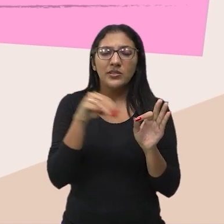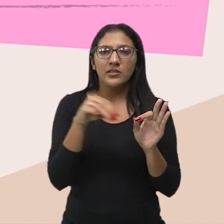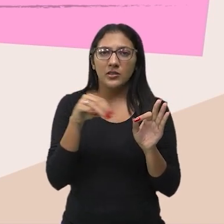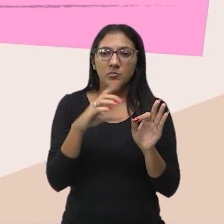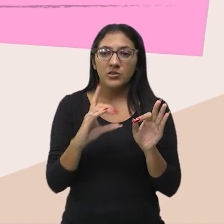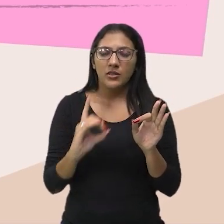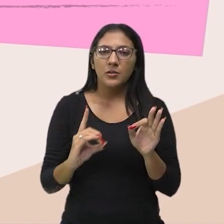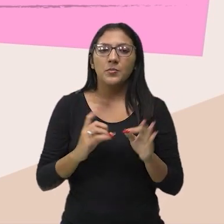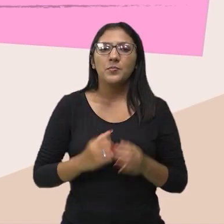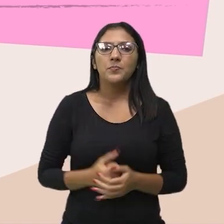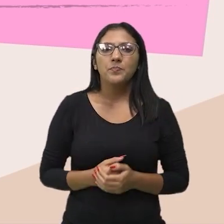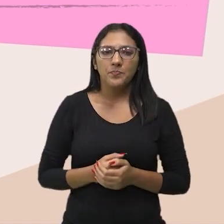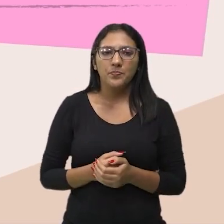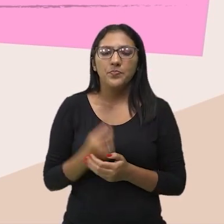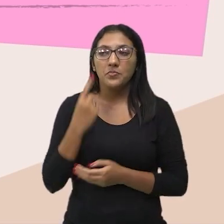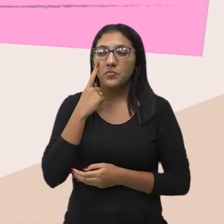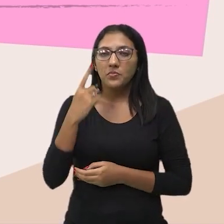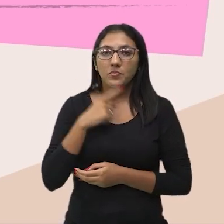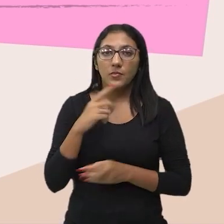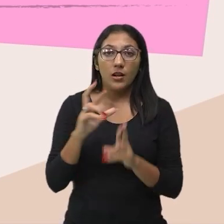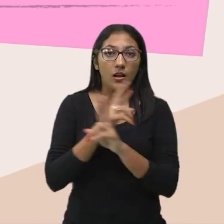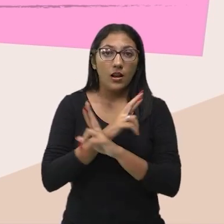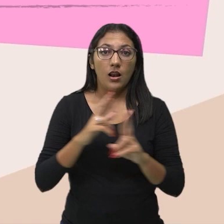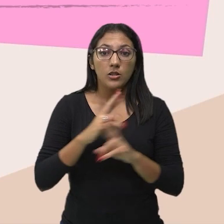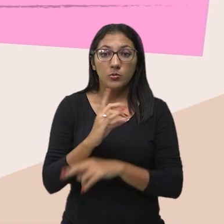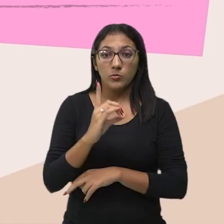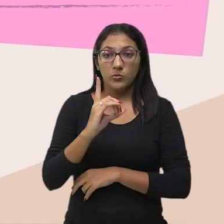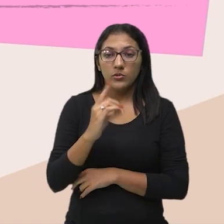circunferência medida do diâmetro igual